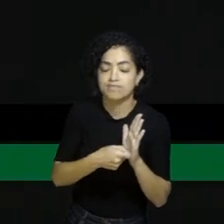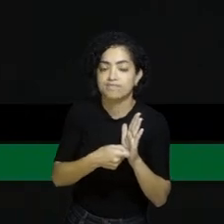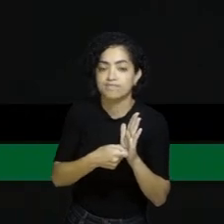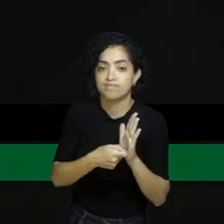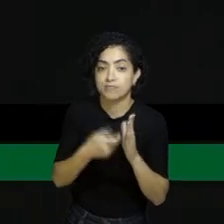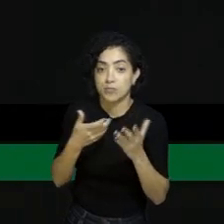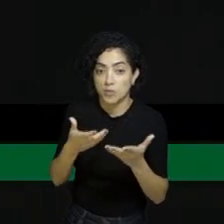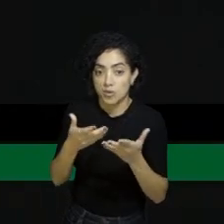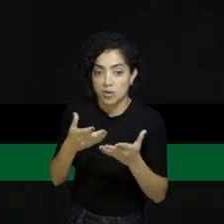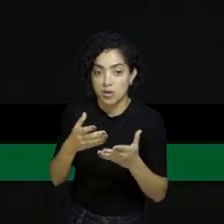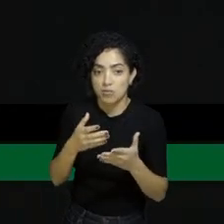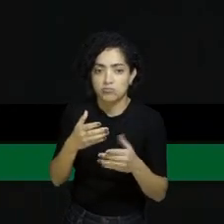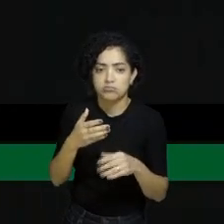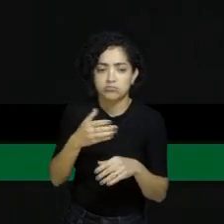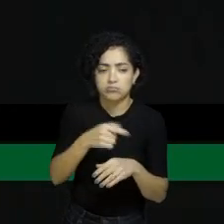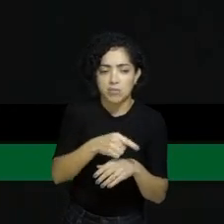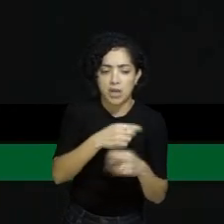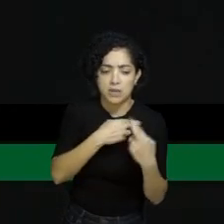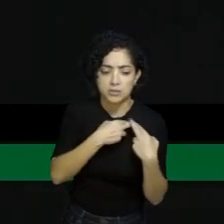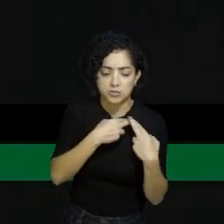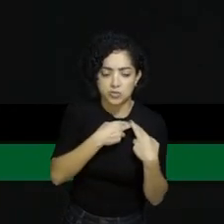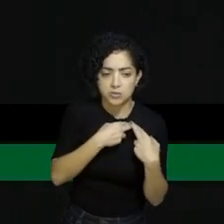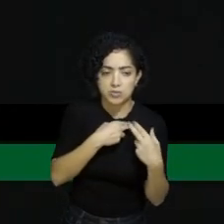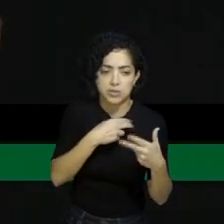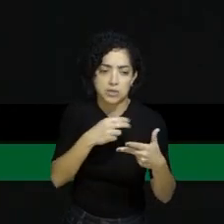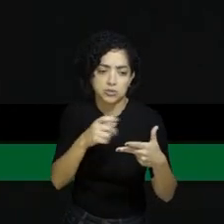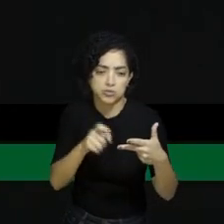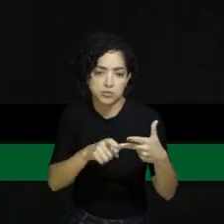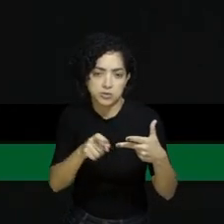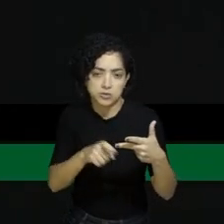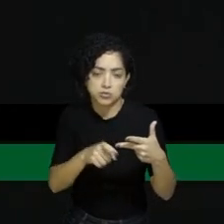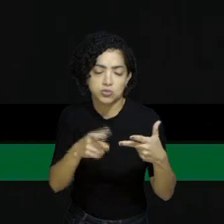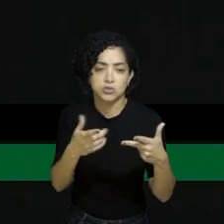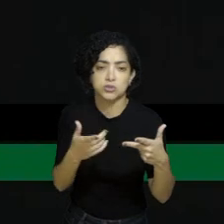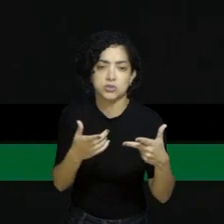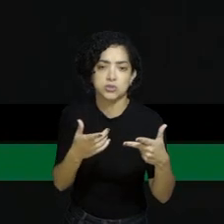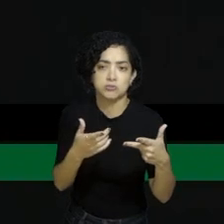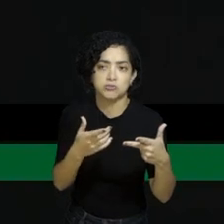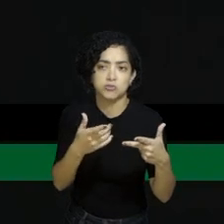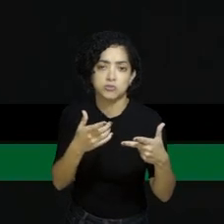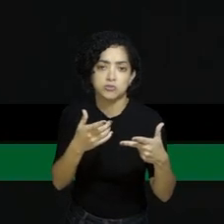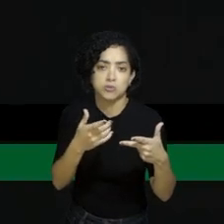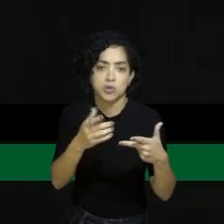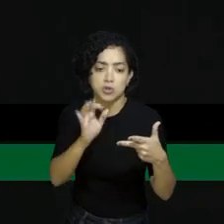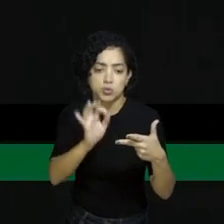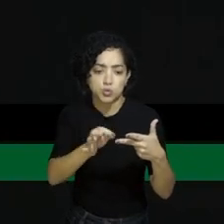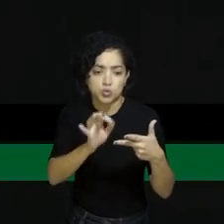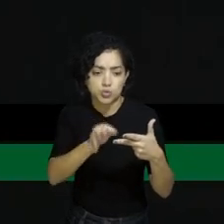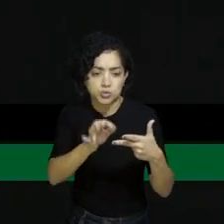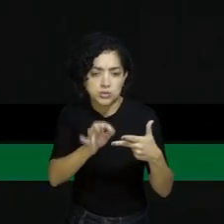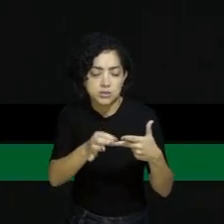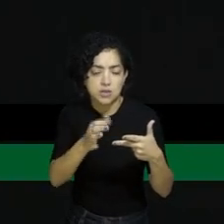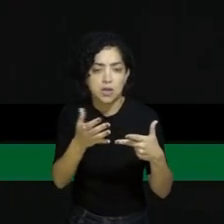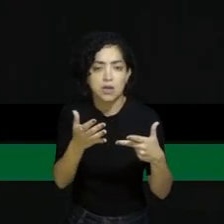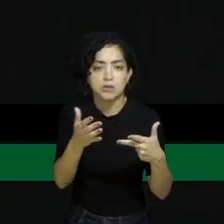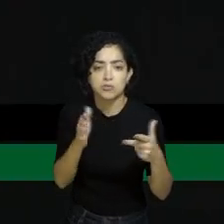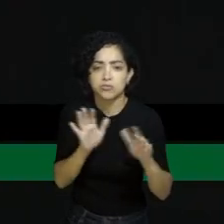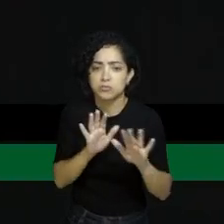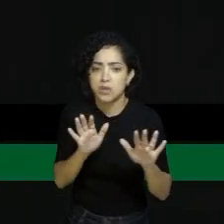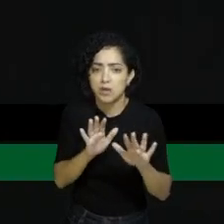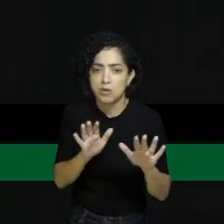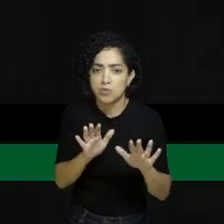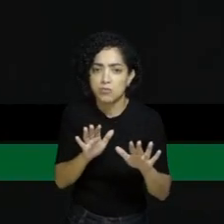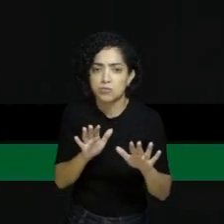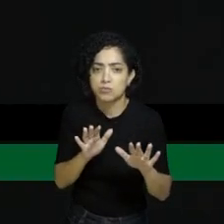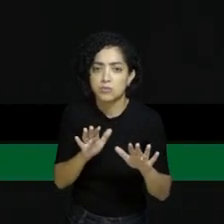vamos invadir a competência do executivo, do judiciário, não. Nós somos muito